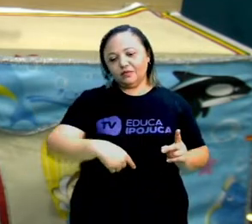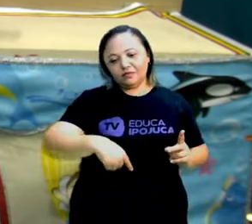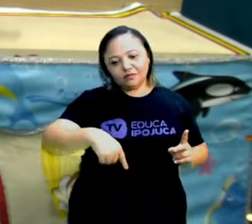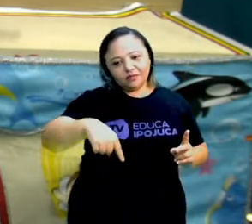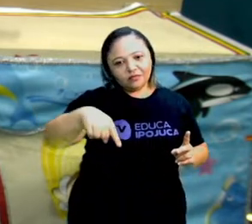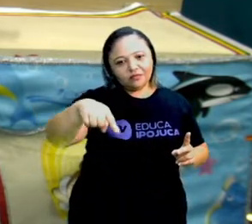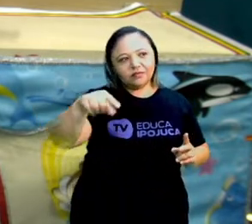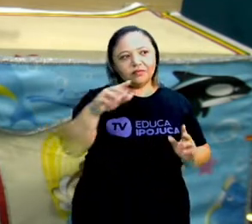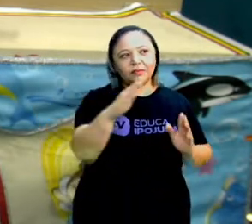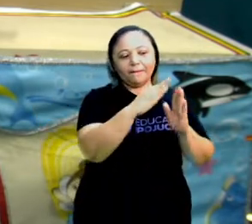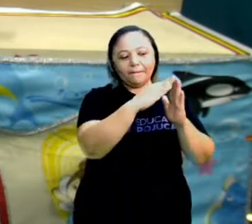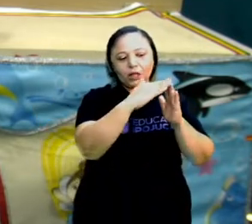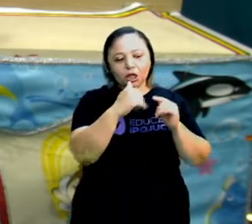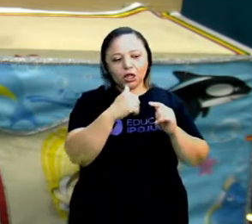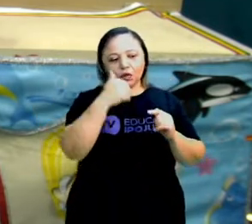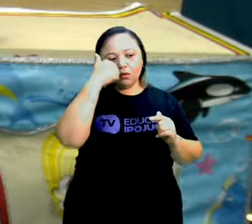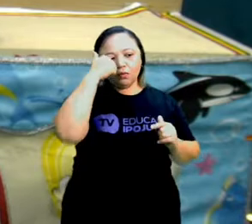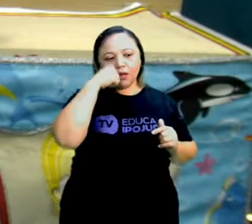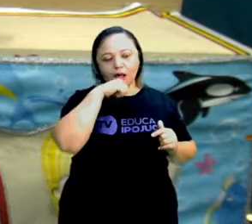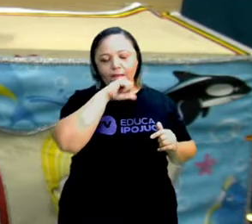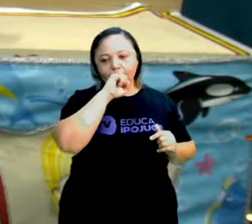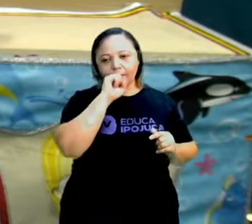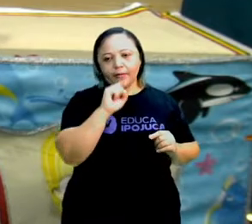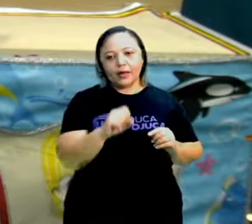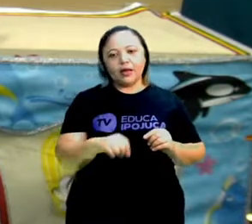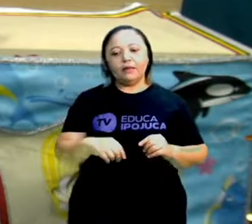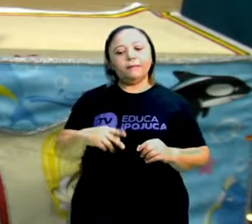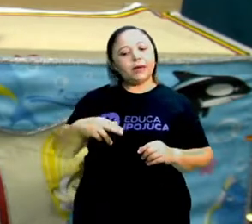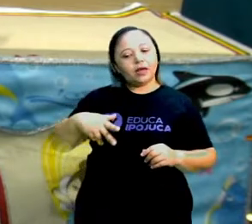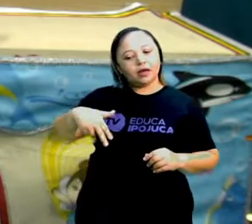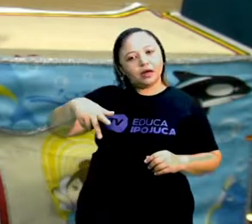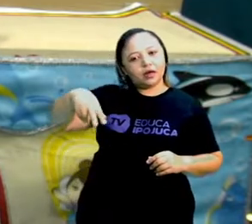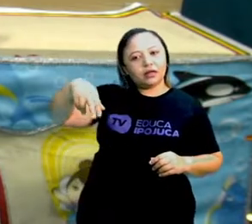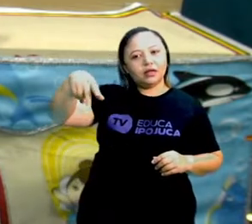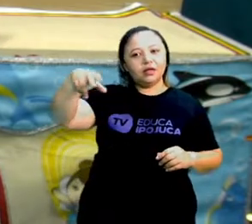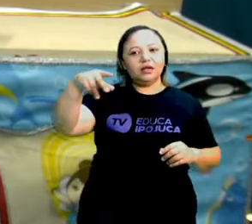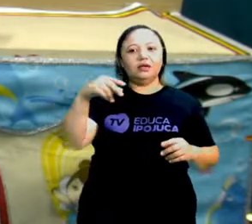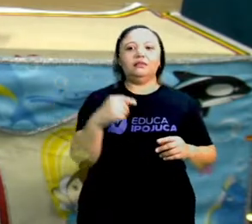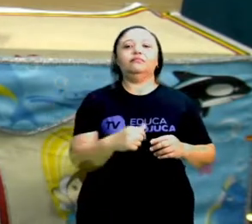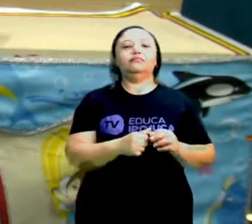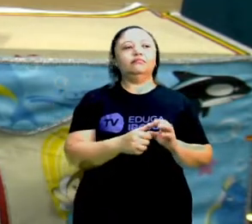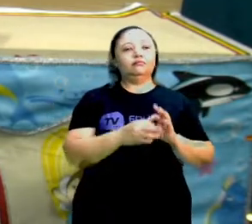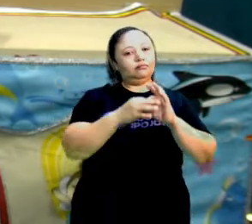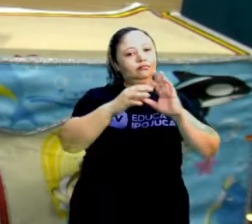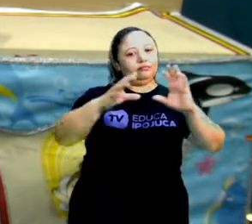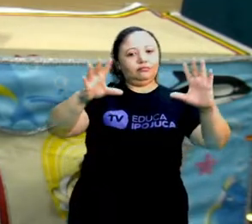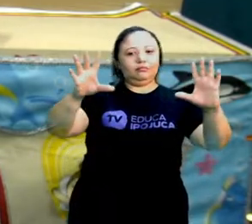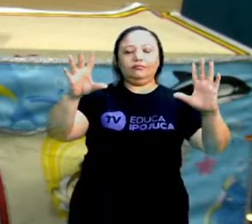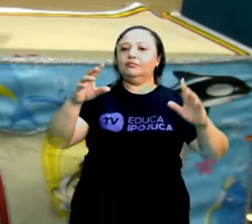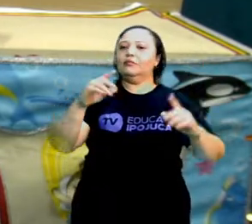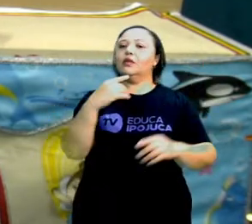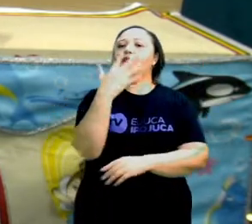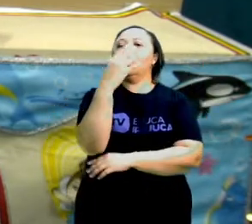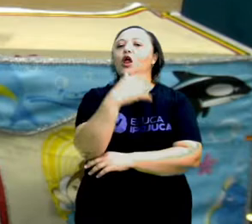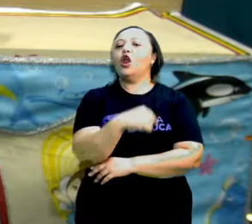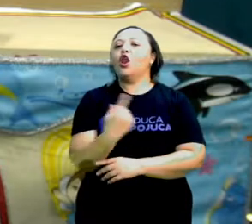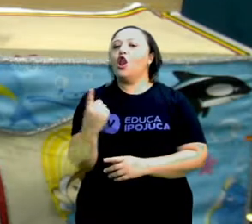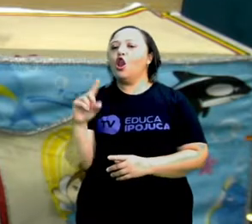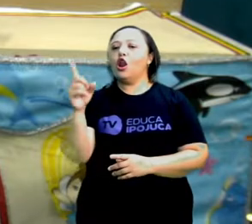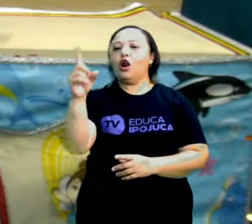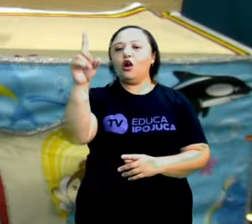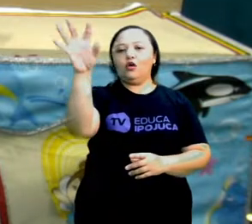foram e pediram para a mãe para caminhar um pouquinho. E a mãe deixou, mas não pode ir muito